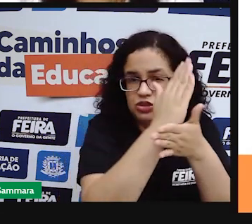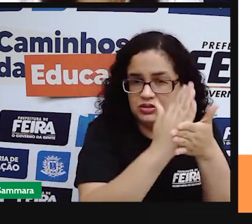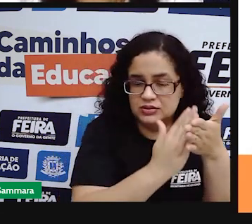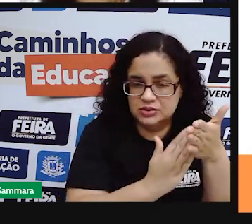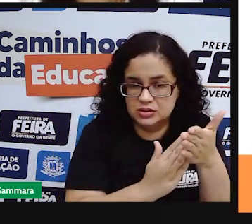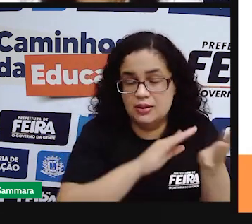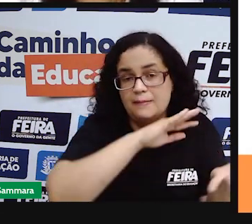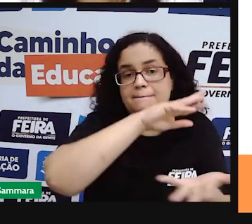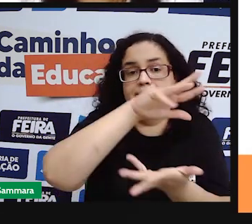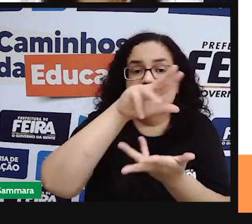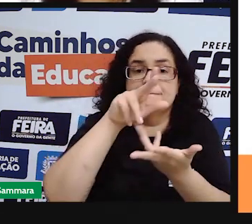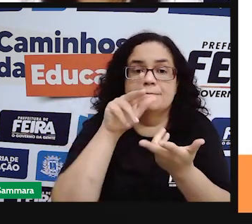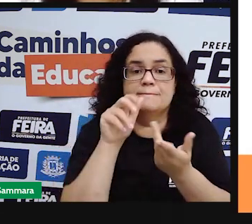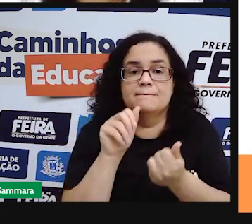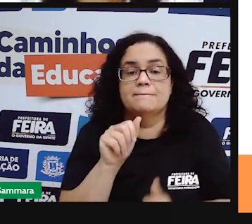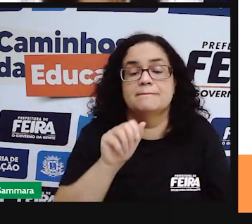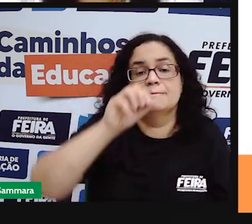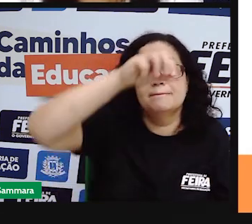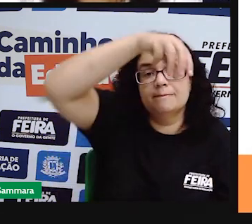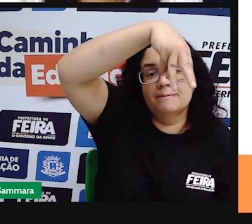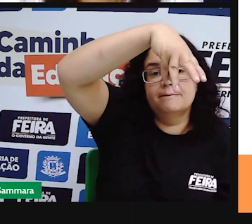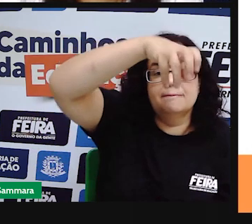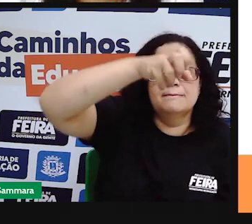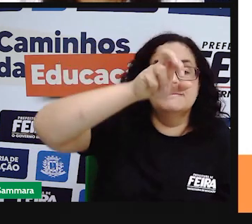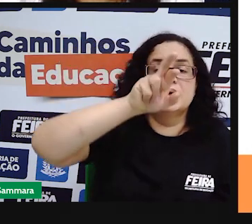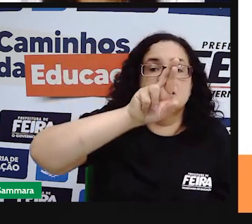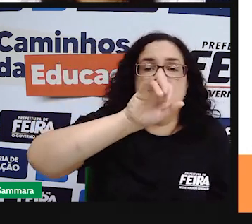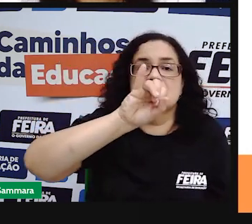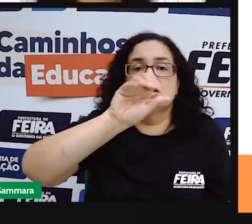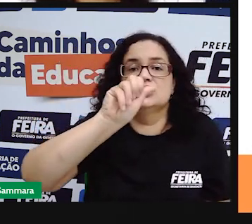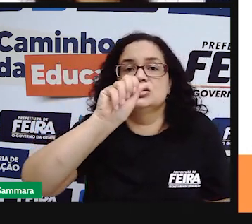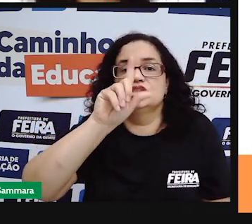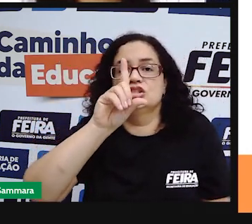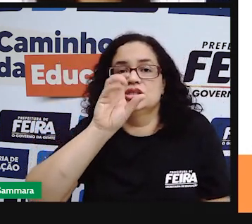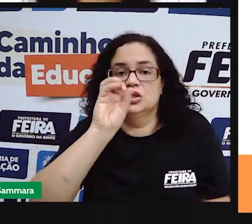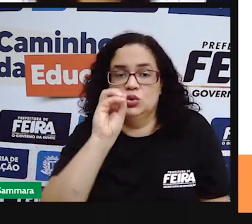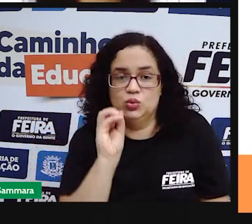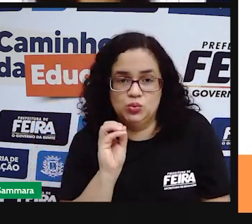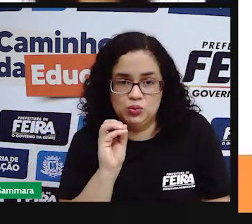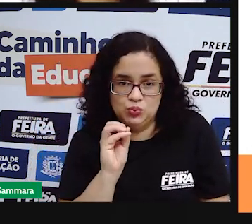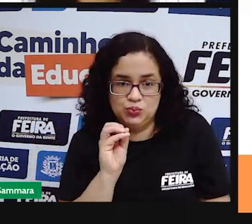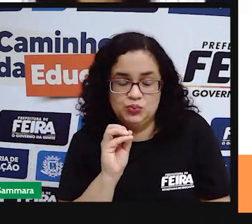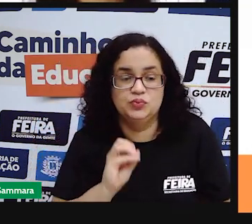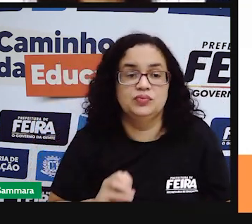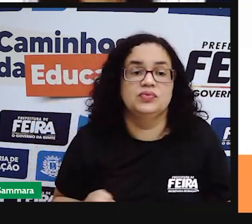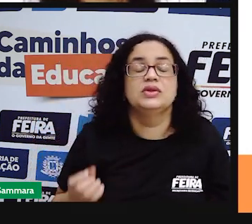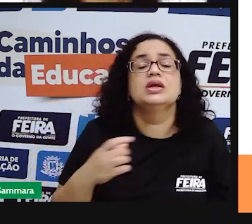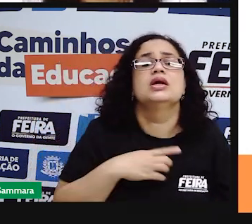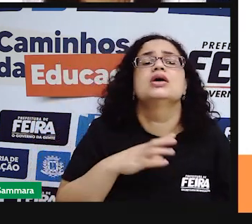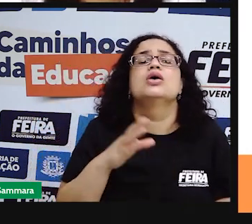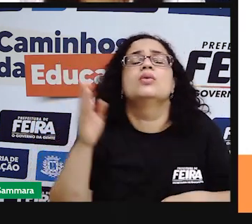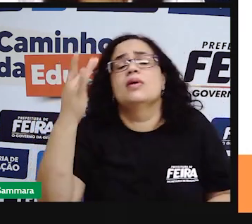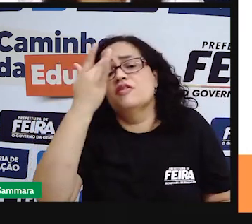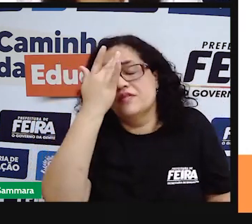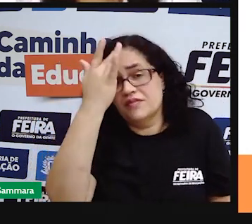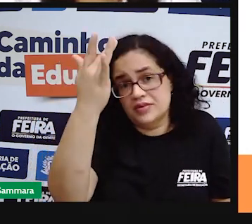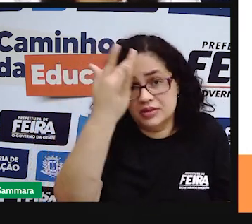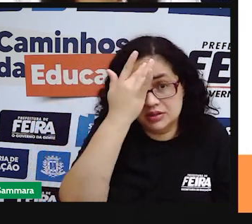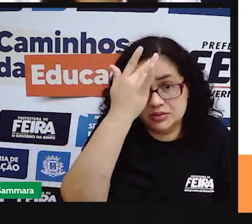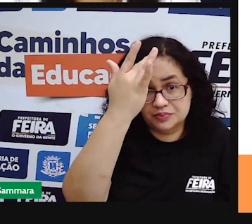A gente chama de meridiano de Greenwich. E aí a gente observa aí como isso vai facilitar